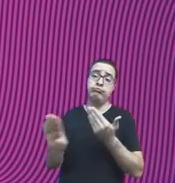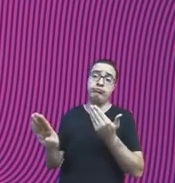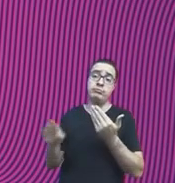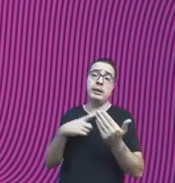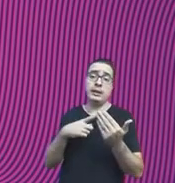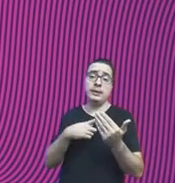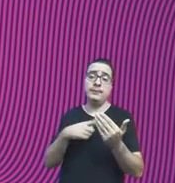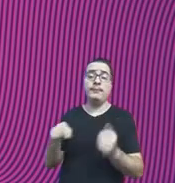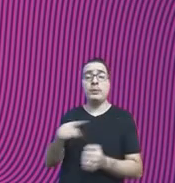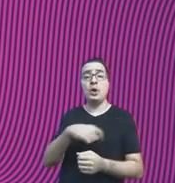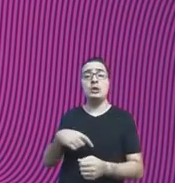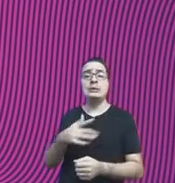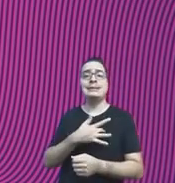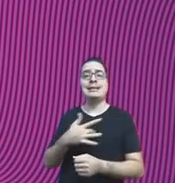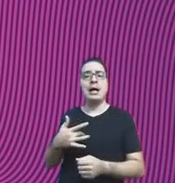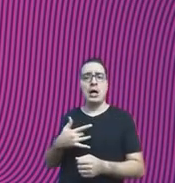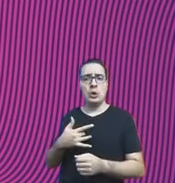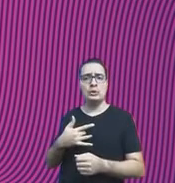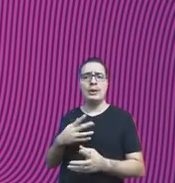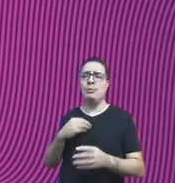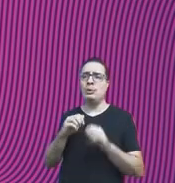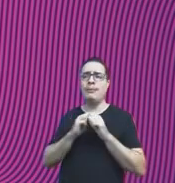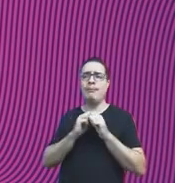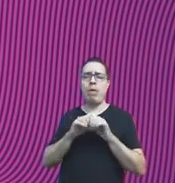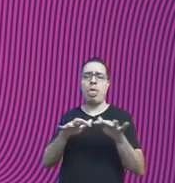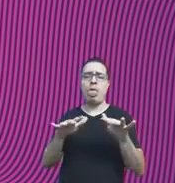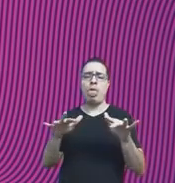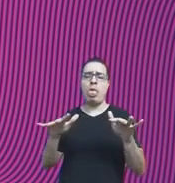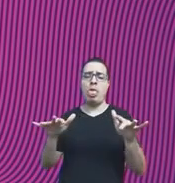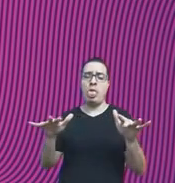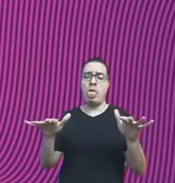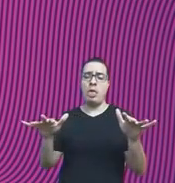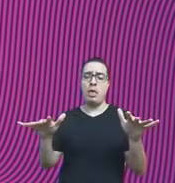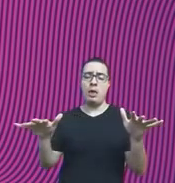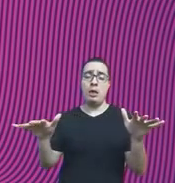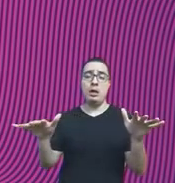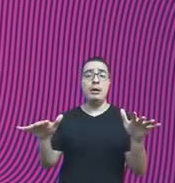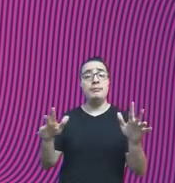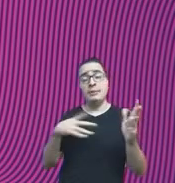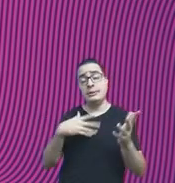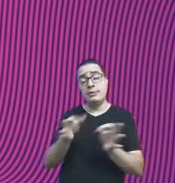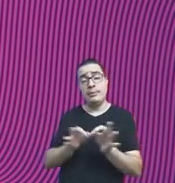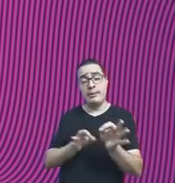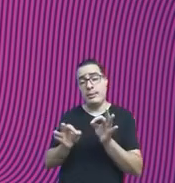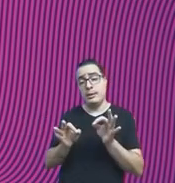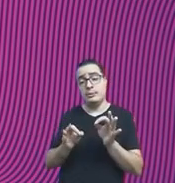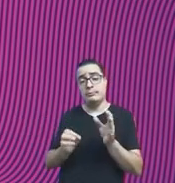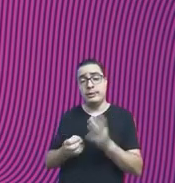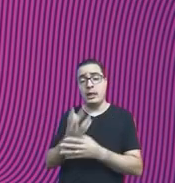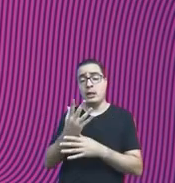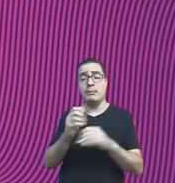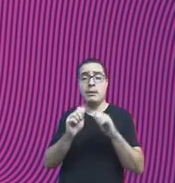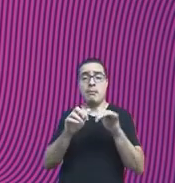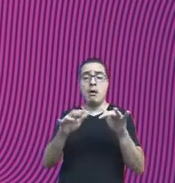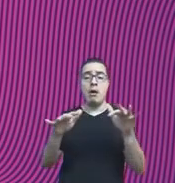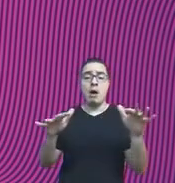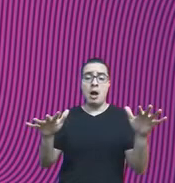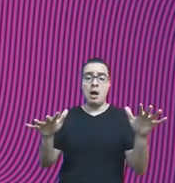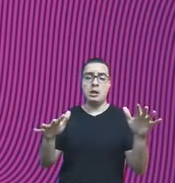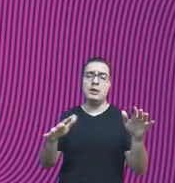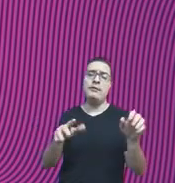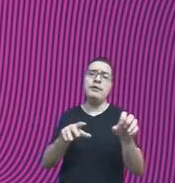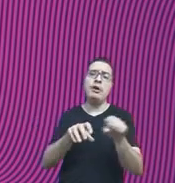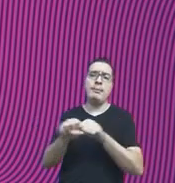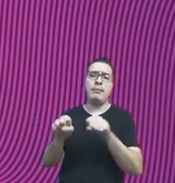saúde, ela é muito pulverizada no Brasil. E ela foi desenhada para ser pulverizada. Nós formamos muita gente,